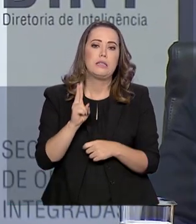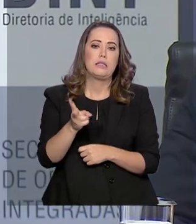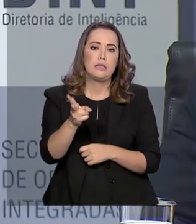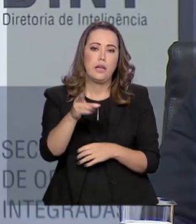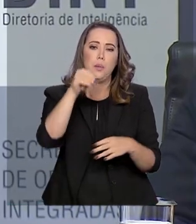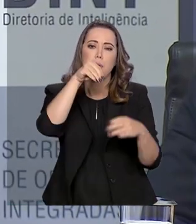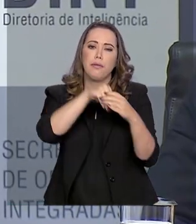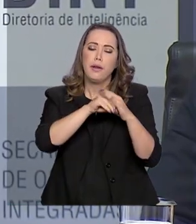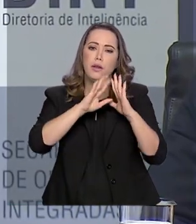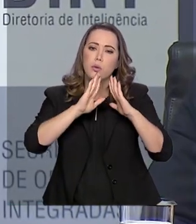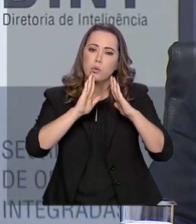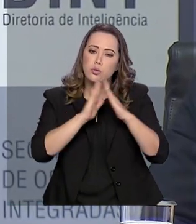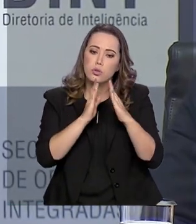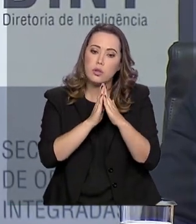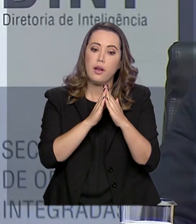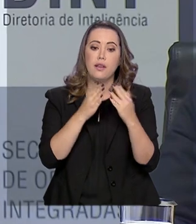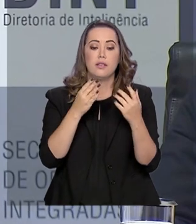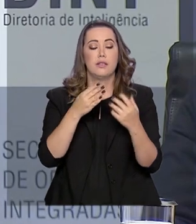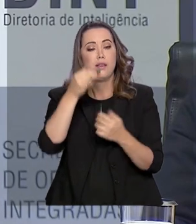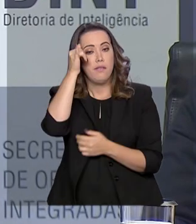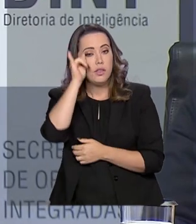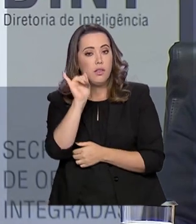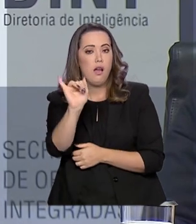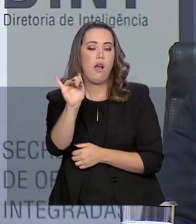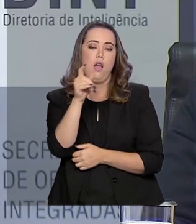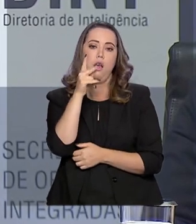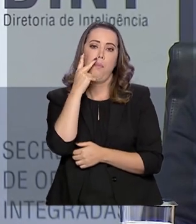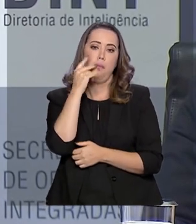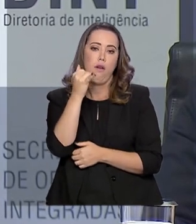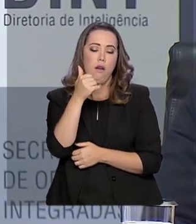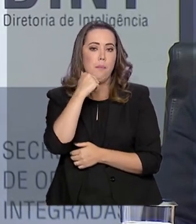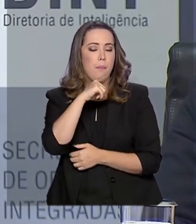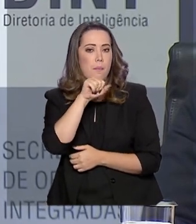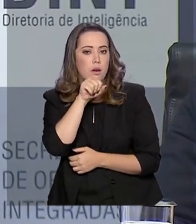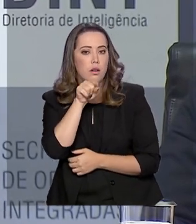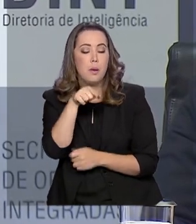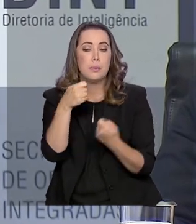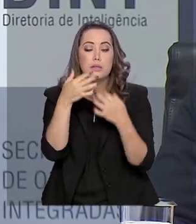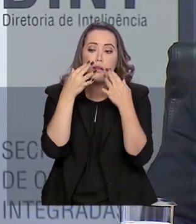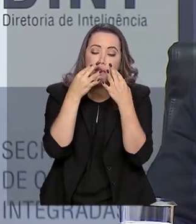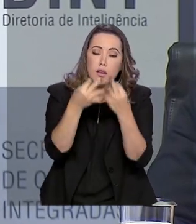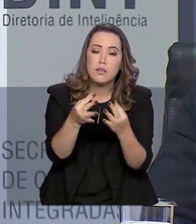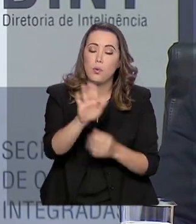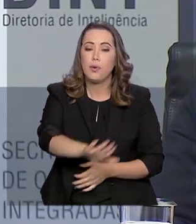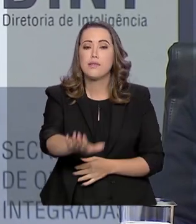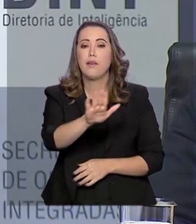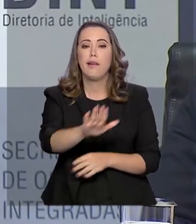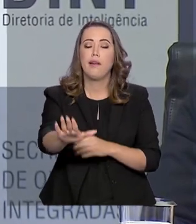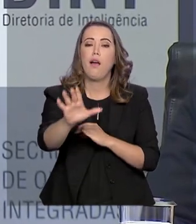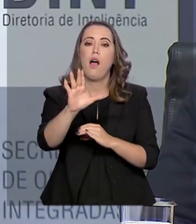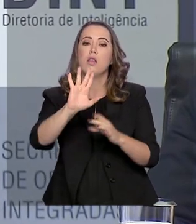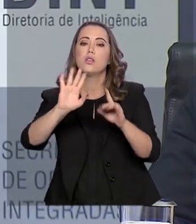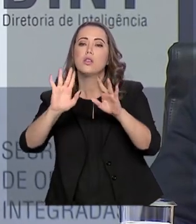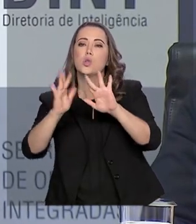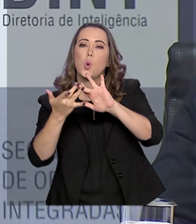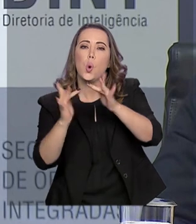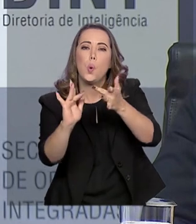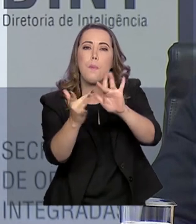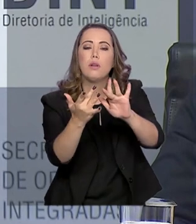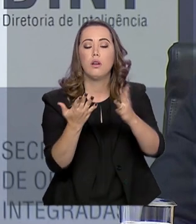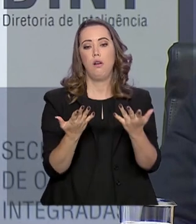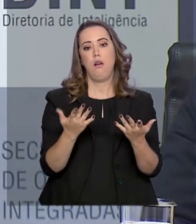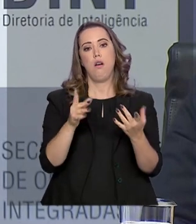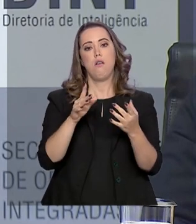preventivo é fundamental. Os pais têm que ter atenção com o que as suas crianças estão vendo,